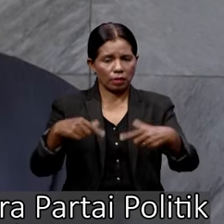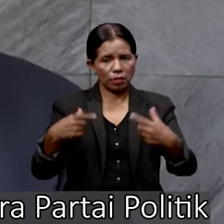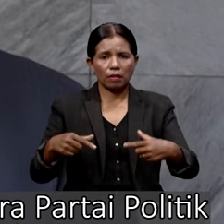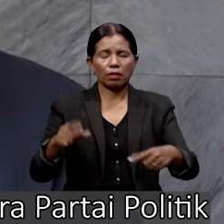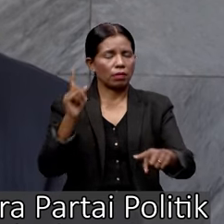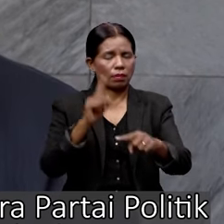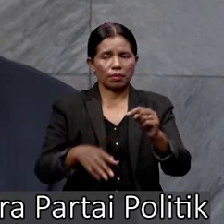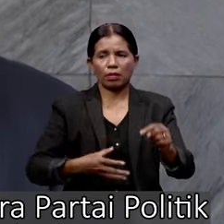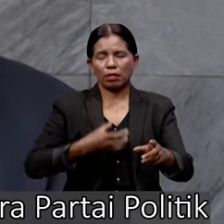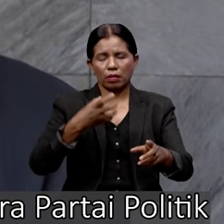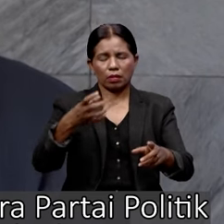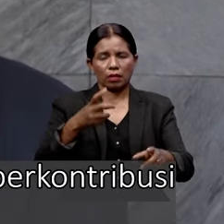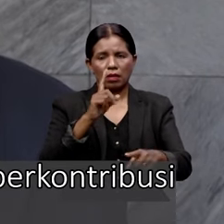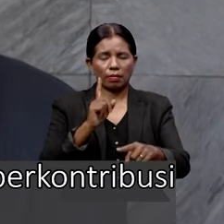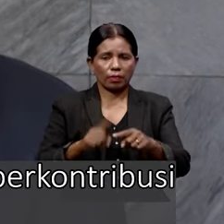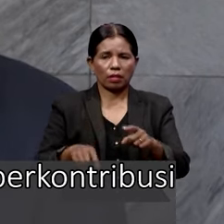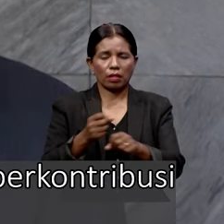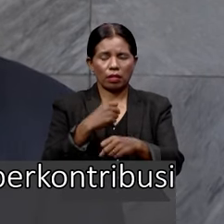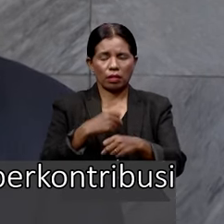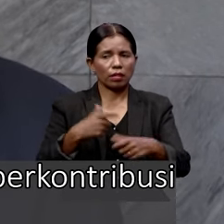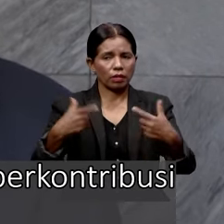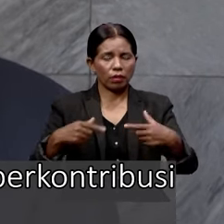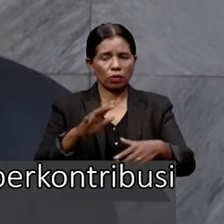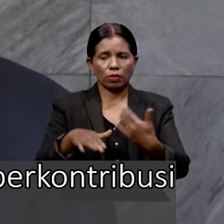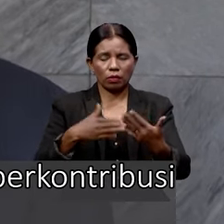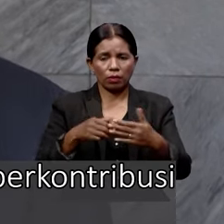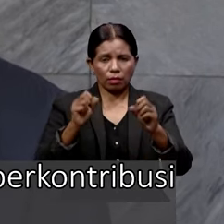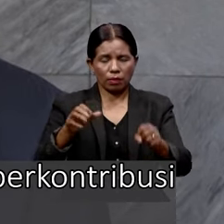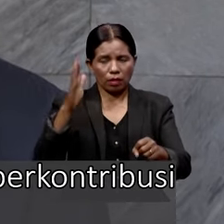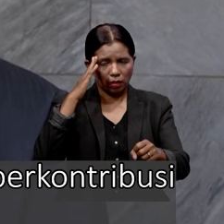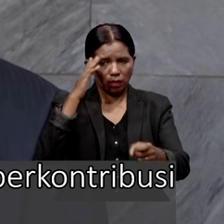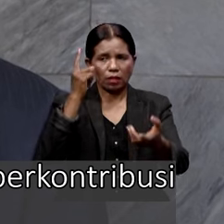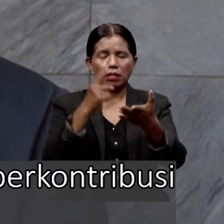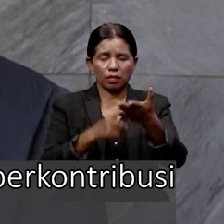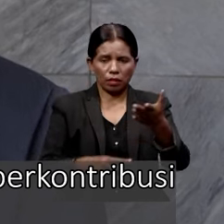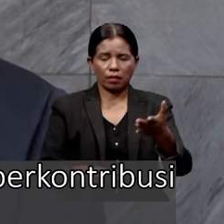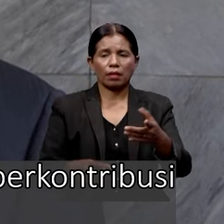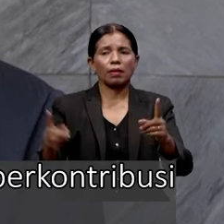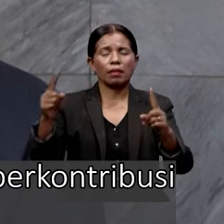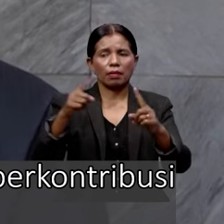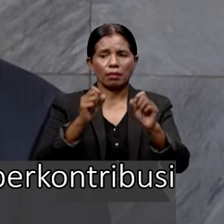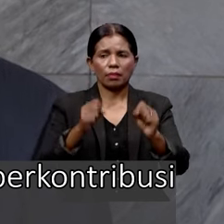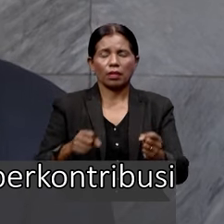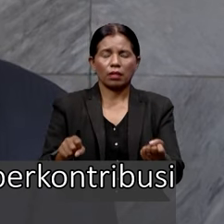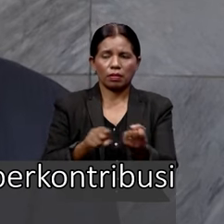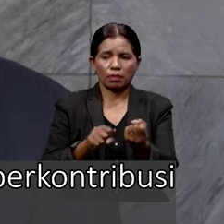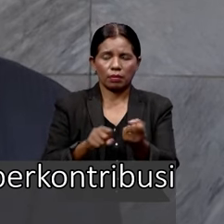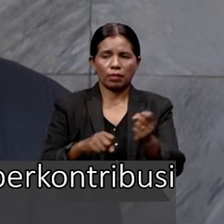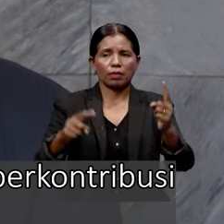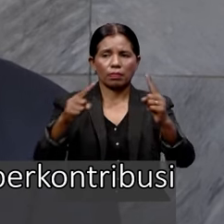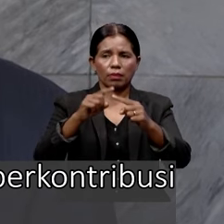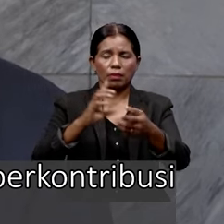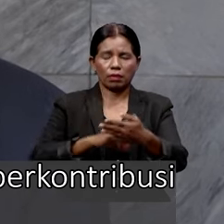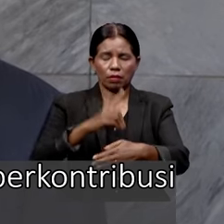labele Divide Malo, o de Rututu, bele Harui, ba saída, maca, bele contribuir para o